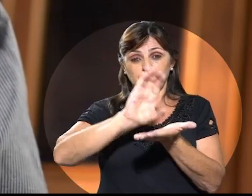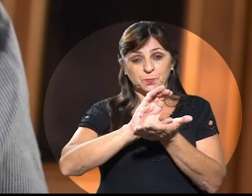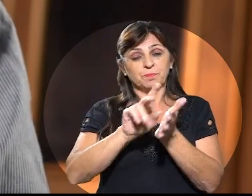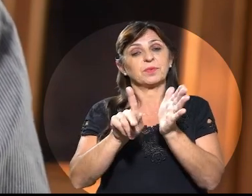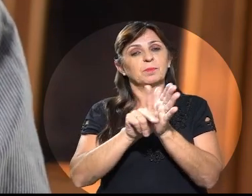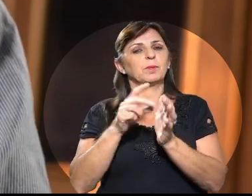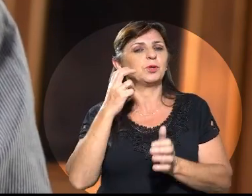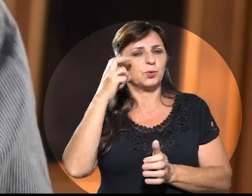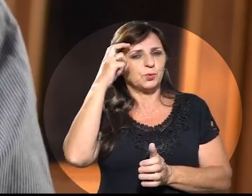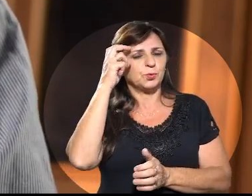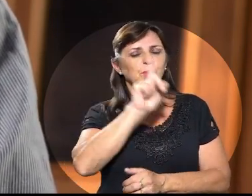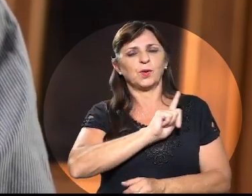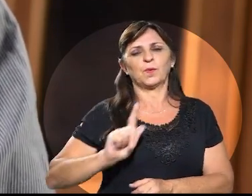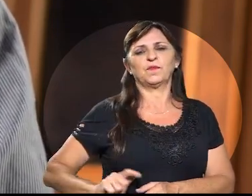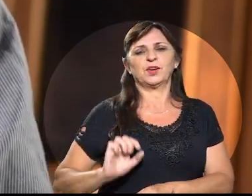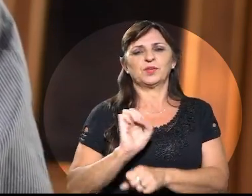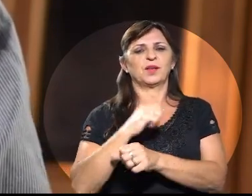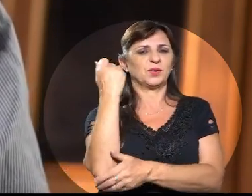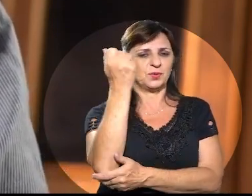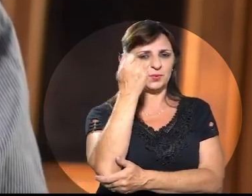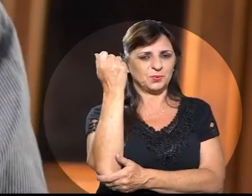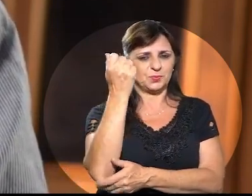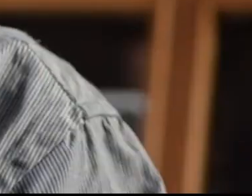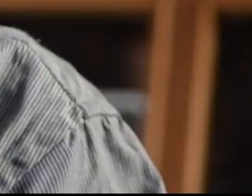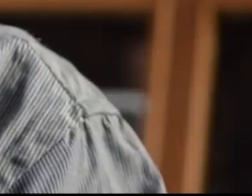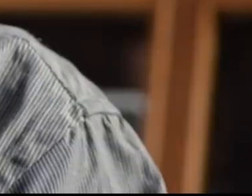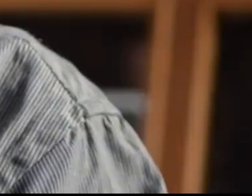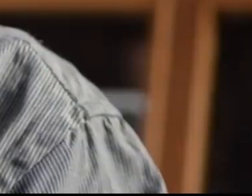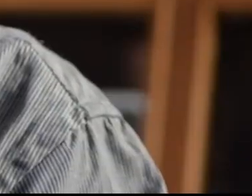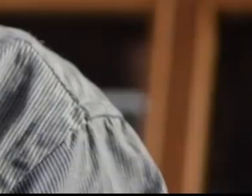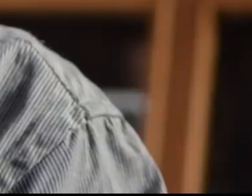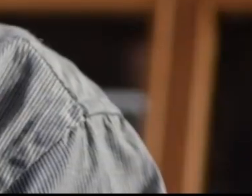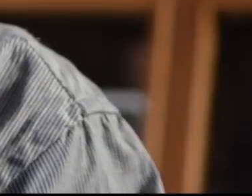e GPR Nutrição Animal. O